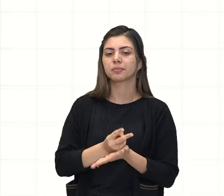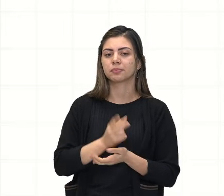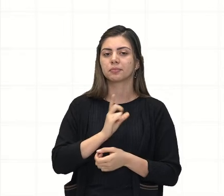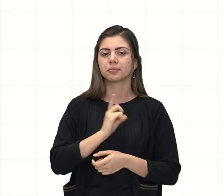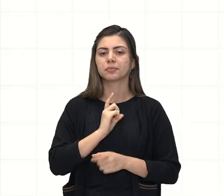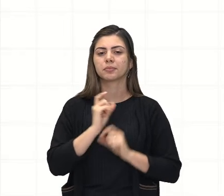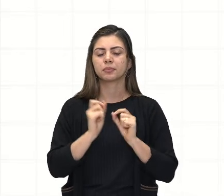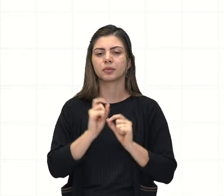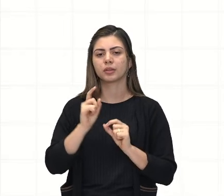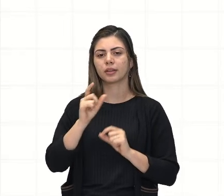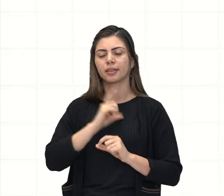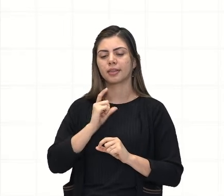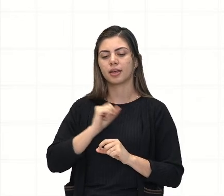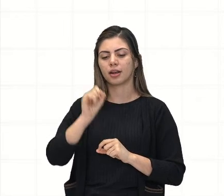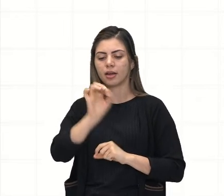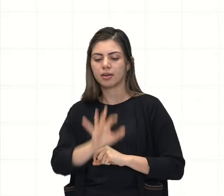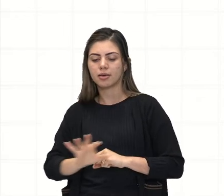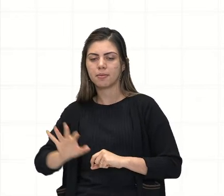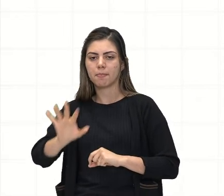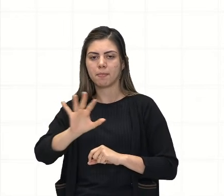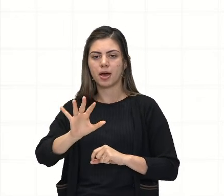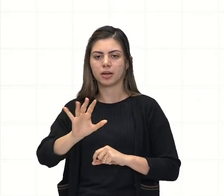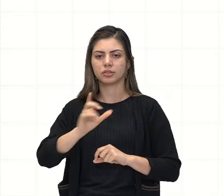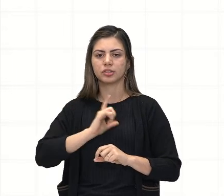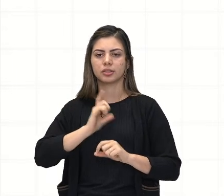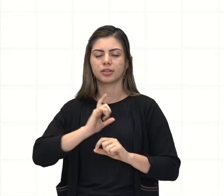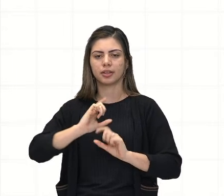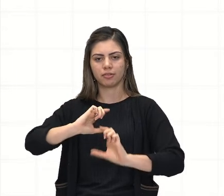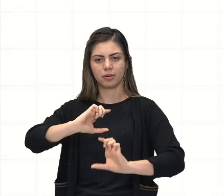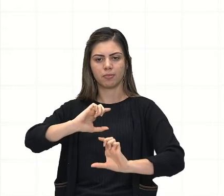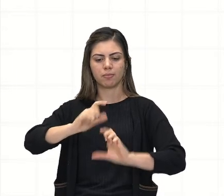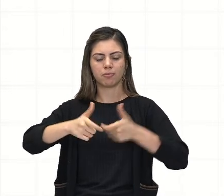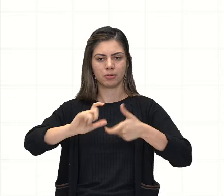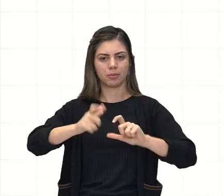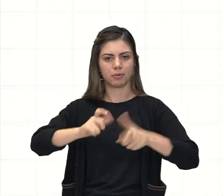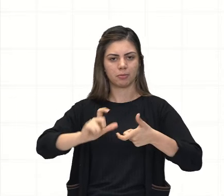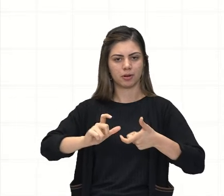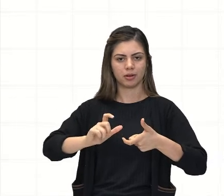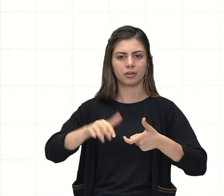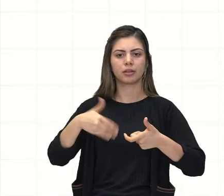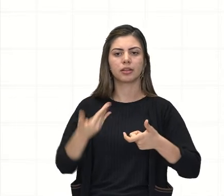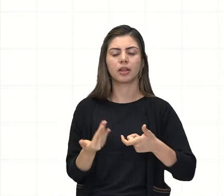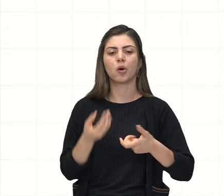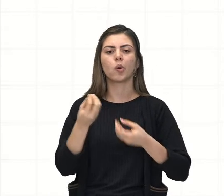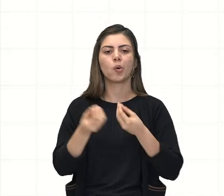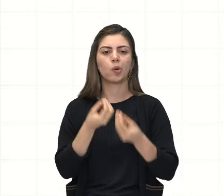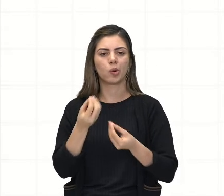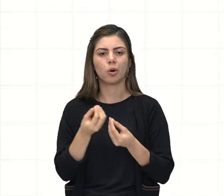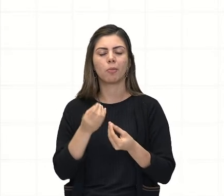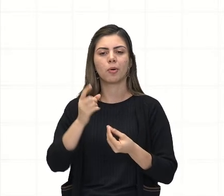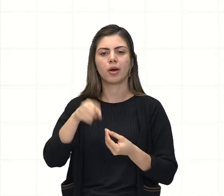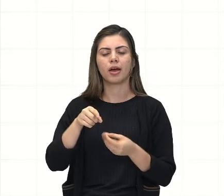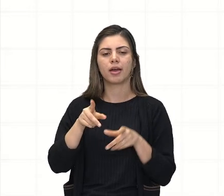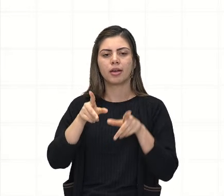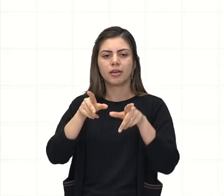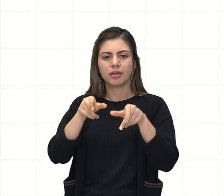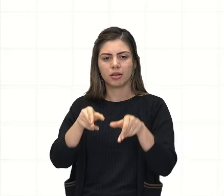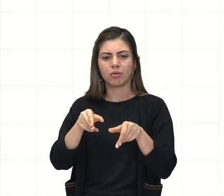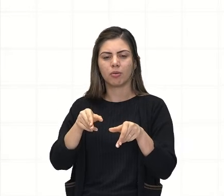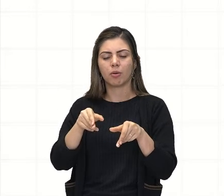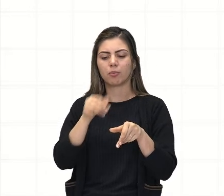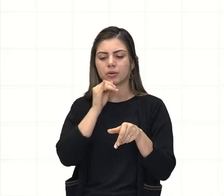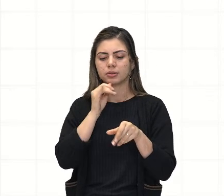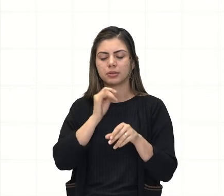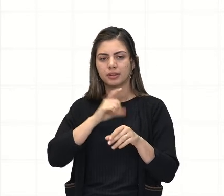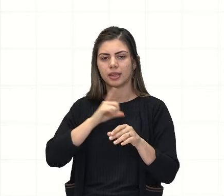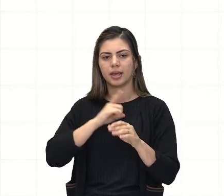ao girar uma figura ao redor de um ponto, tá? Ela fica exatamente como na posição original, ou seja, a aparência